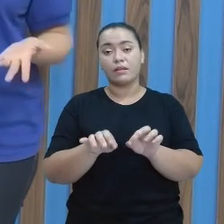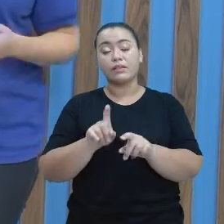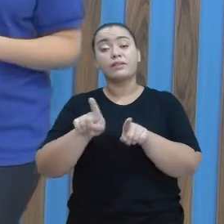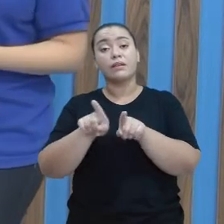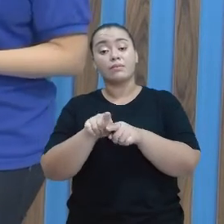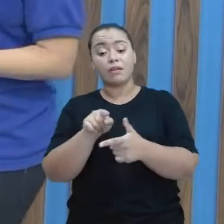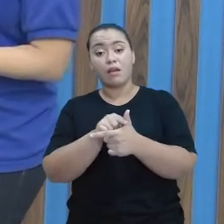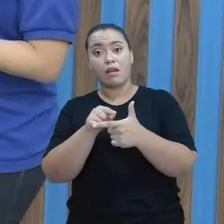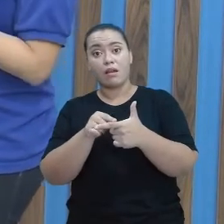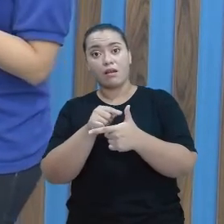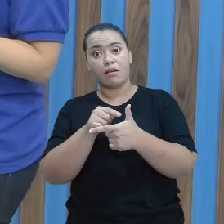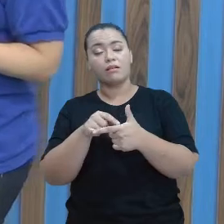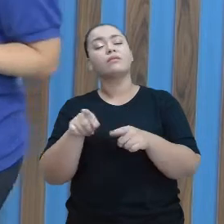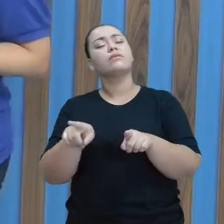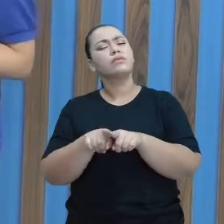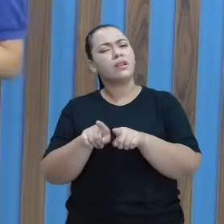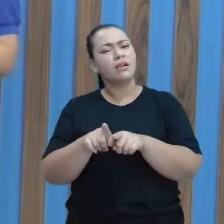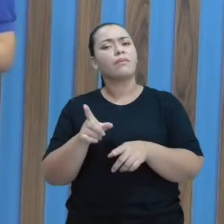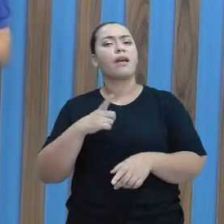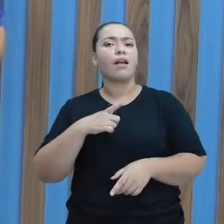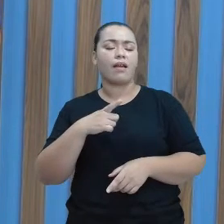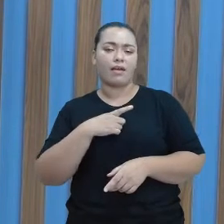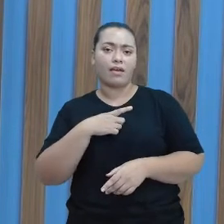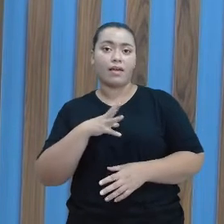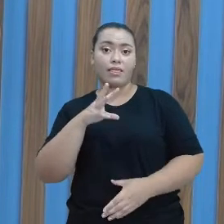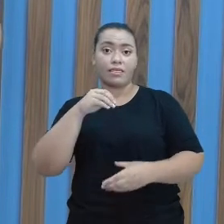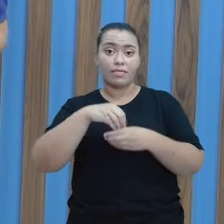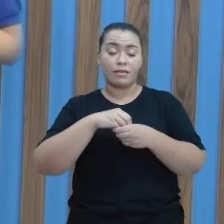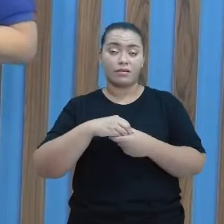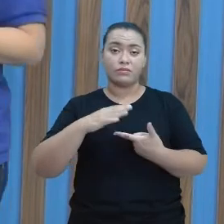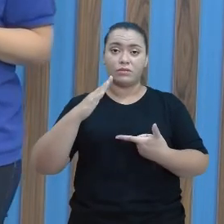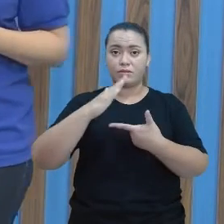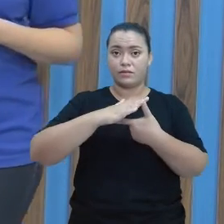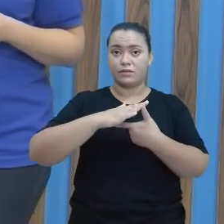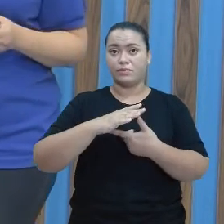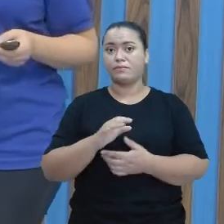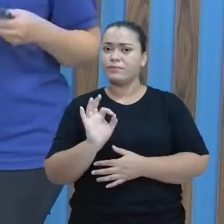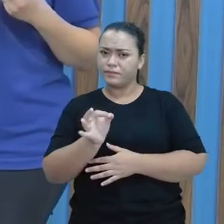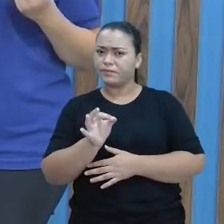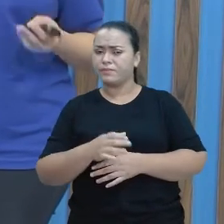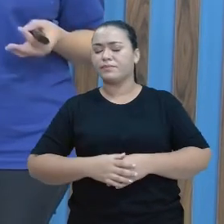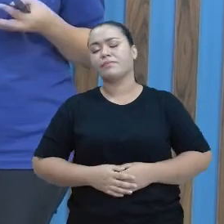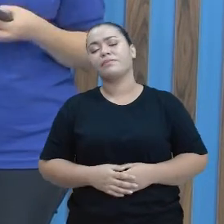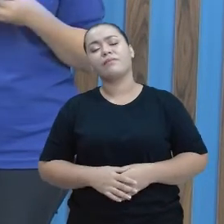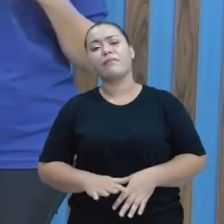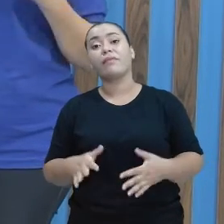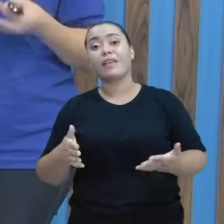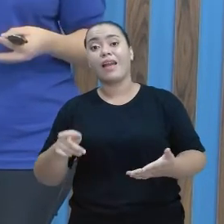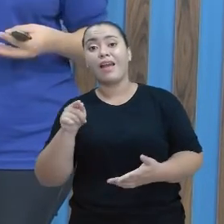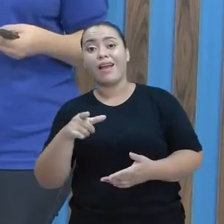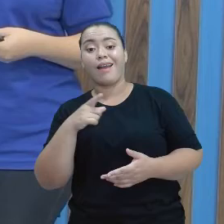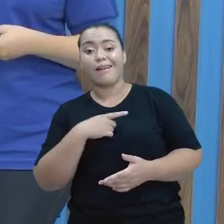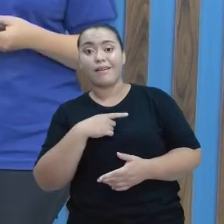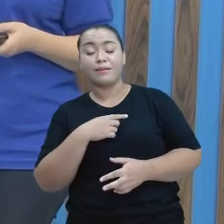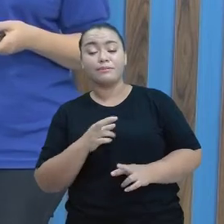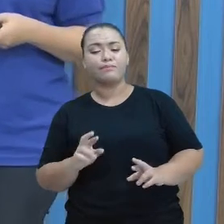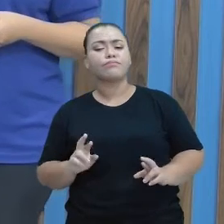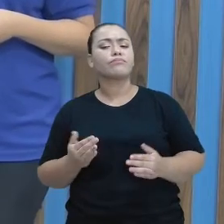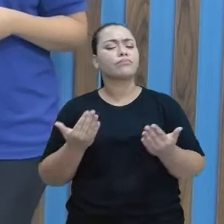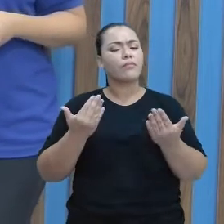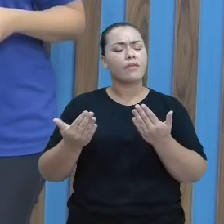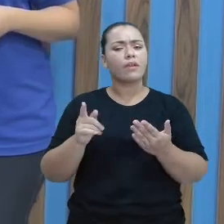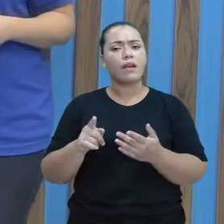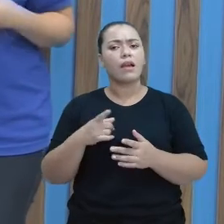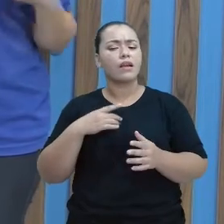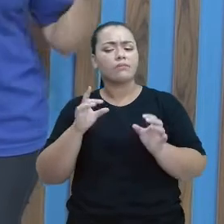ângulos, né? As medidas ali que a gente tem no triângulo retângulo e os ângulos, tá certo? Para essas razões específicas, a gente tem